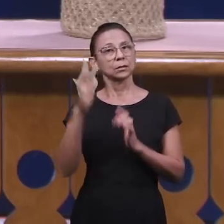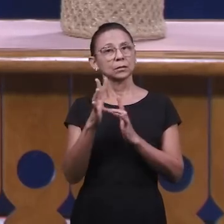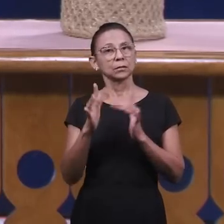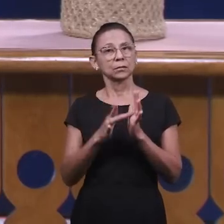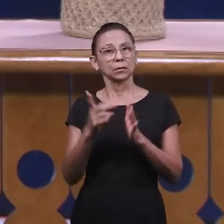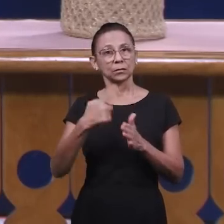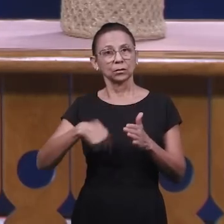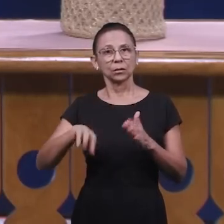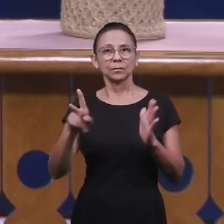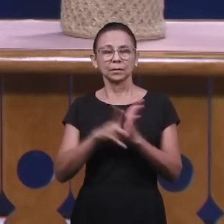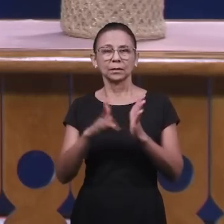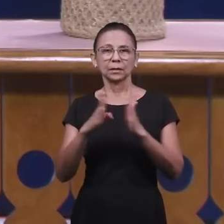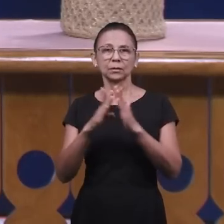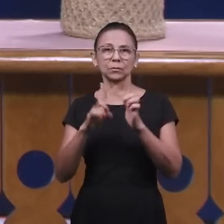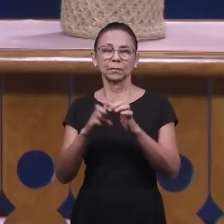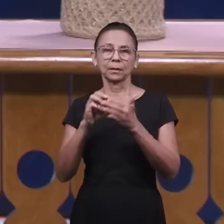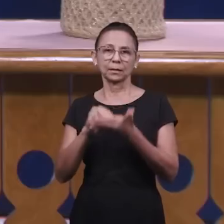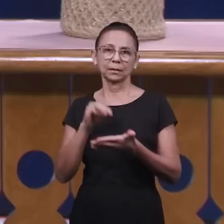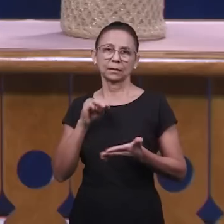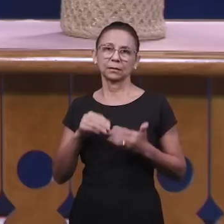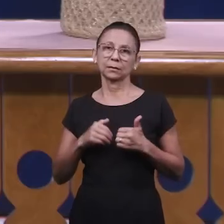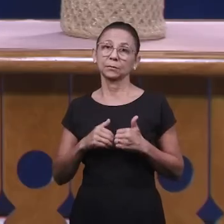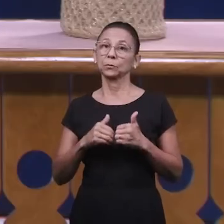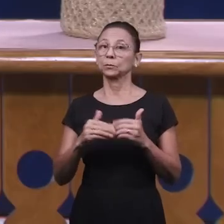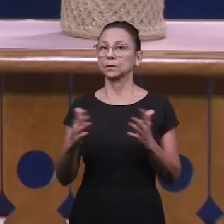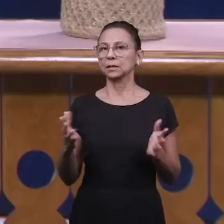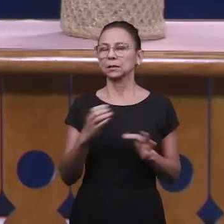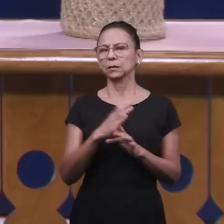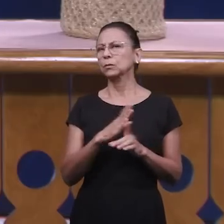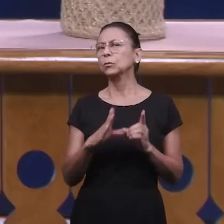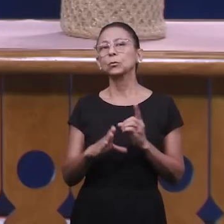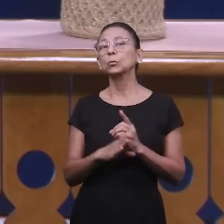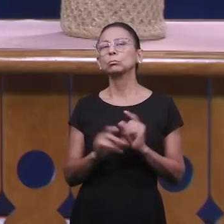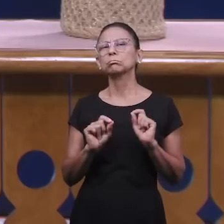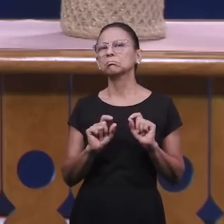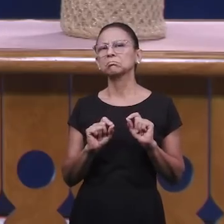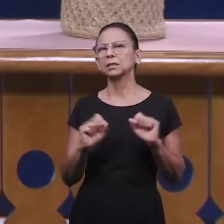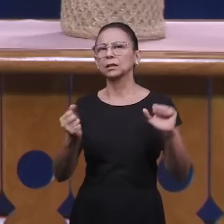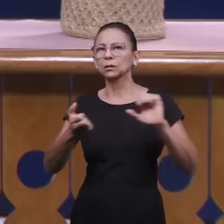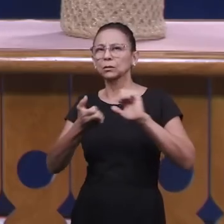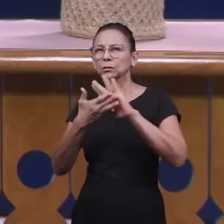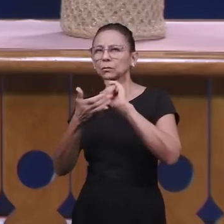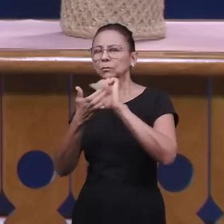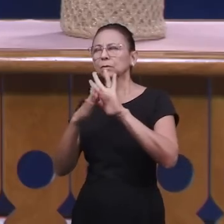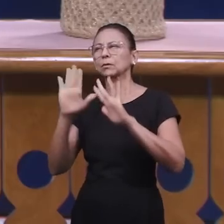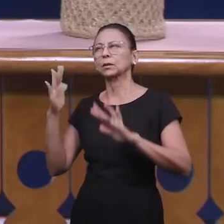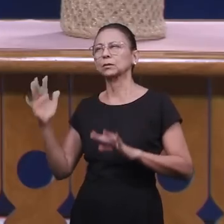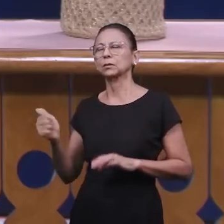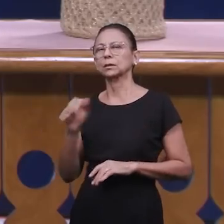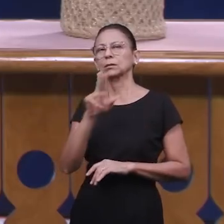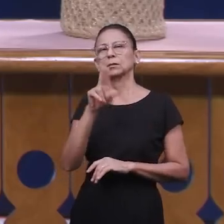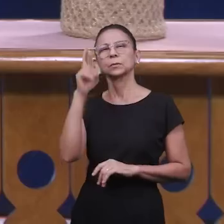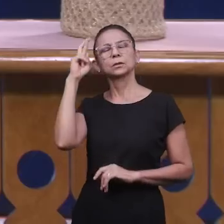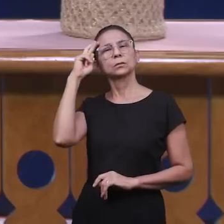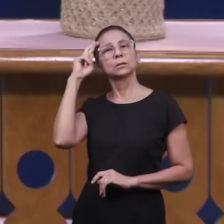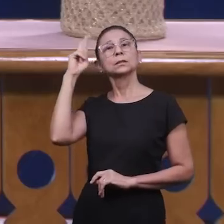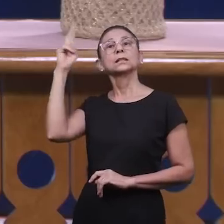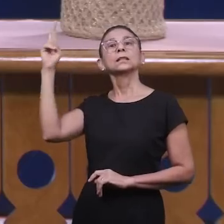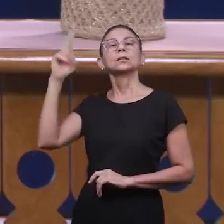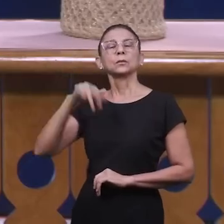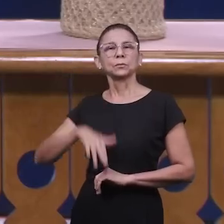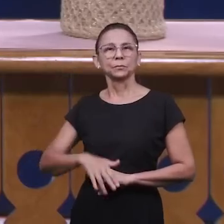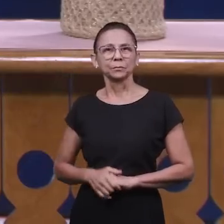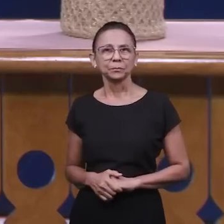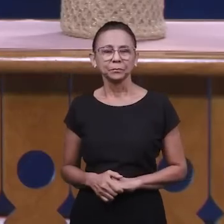para nós, da sua direção, da sua doutrina. Nós vamos fazer esse culto, começar esse culto agora com uma